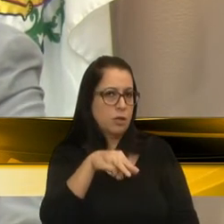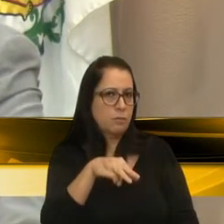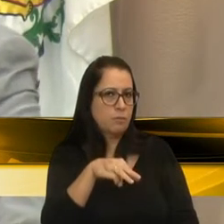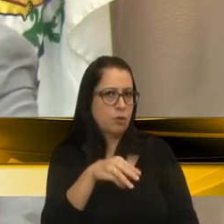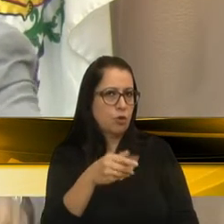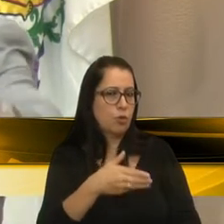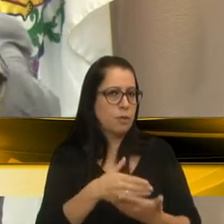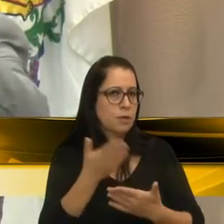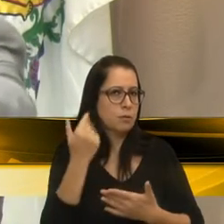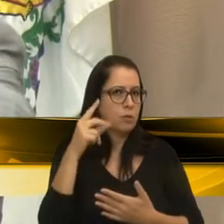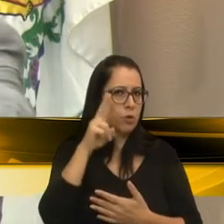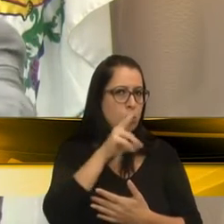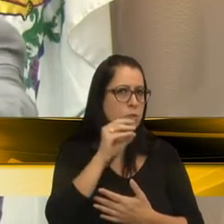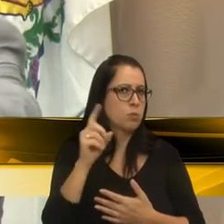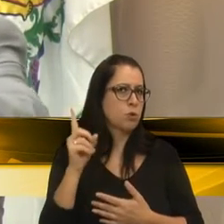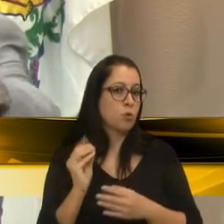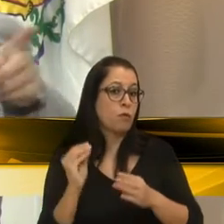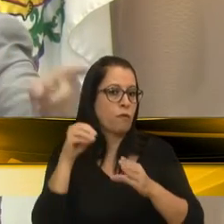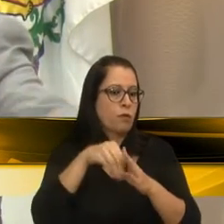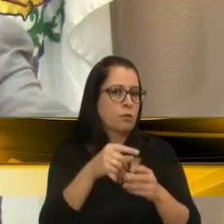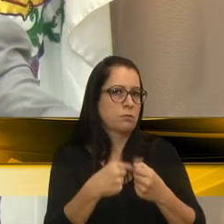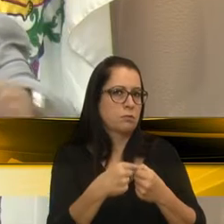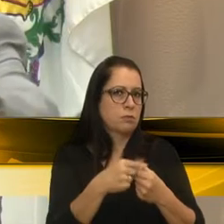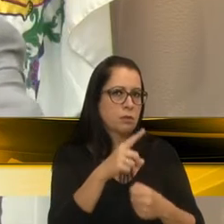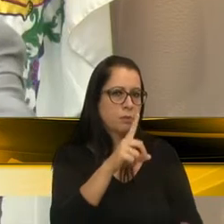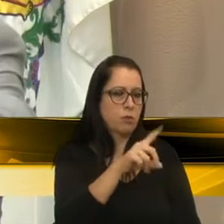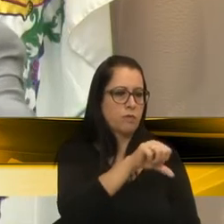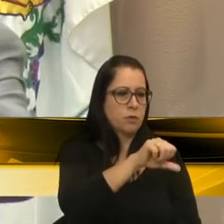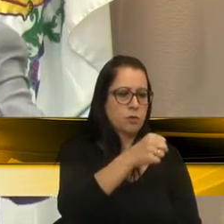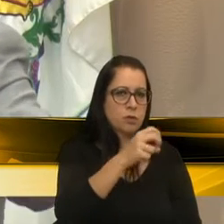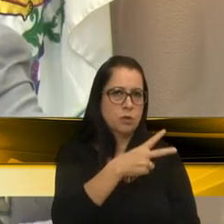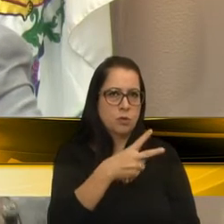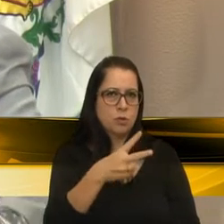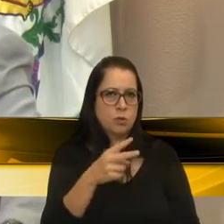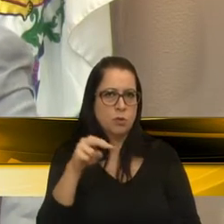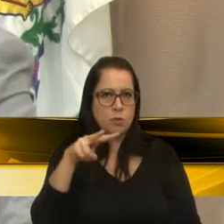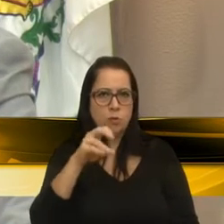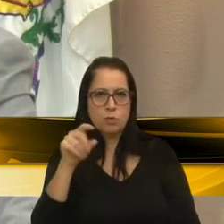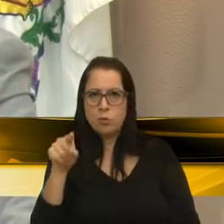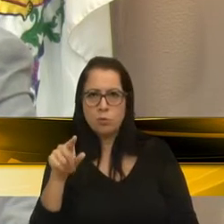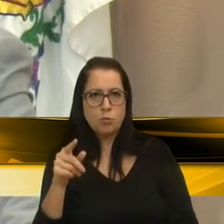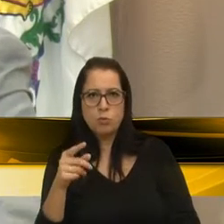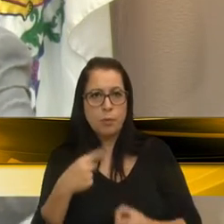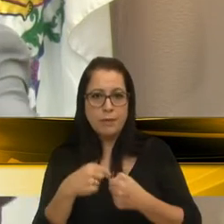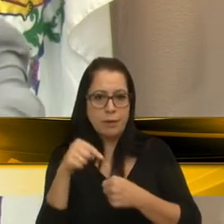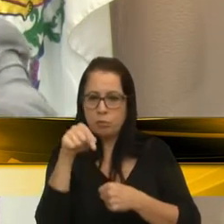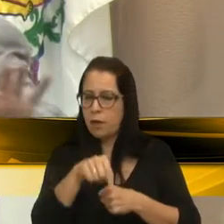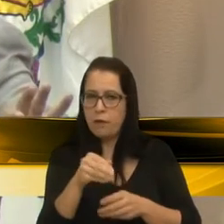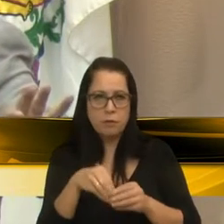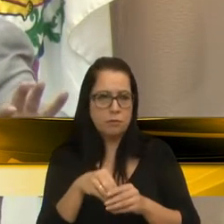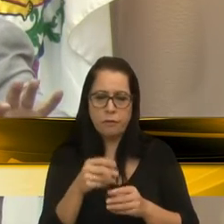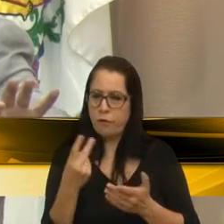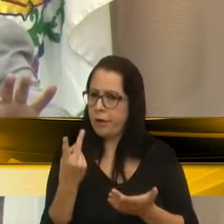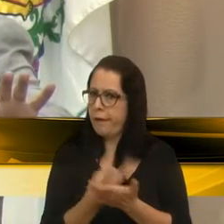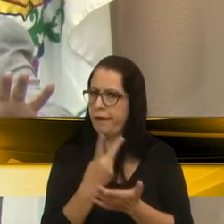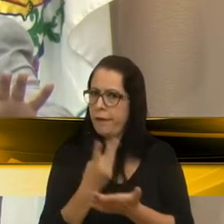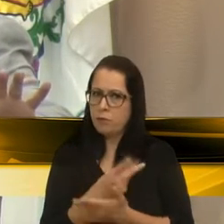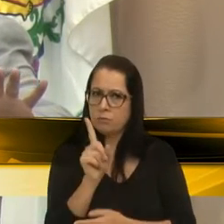desde 2001, quando o município foi incluído. De 82 a 2001, o município não estava no processo. Então não foi falha de